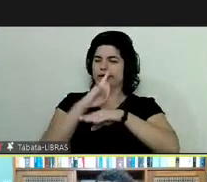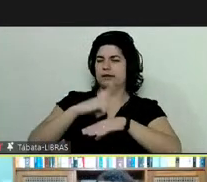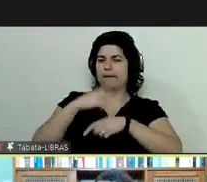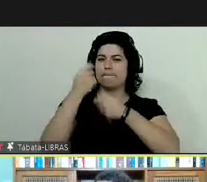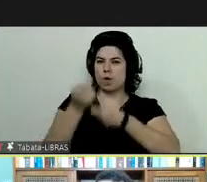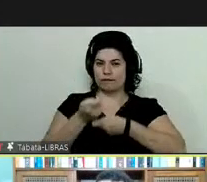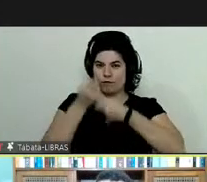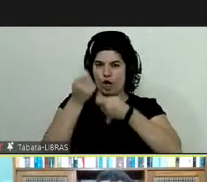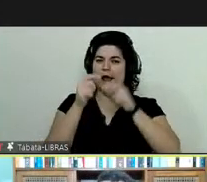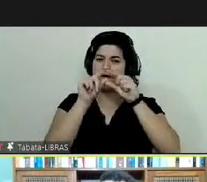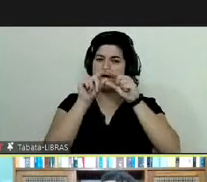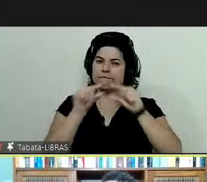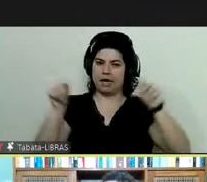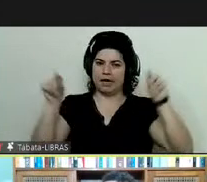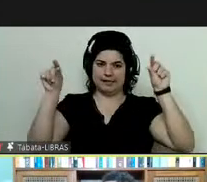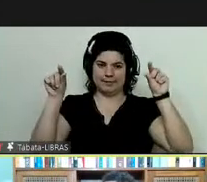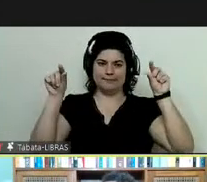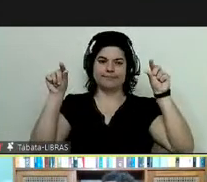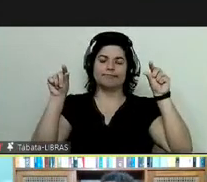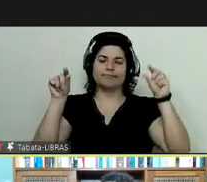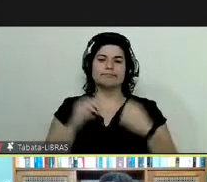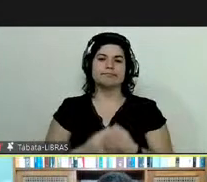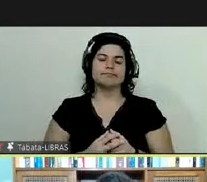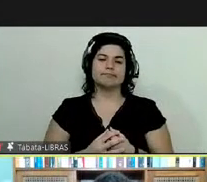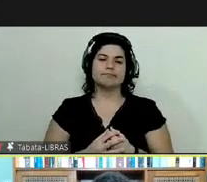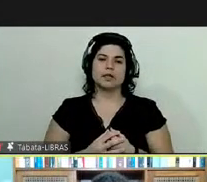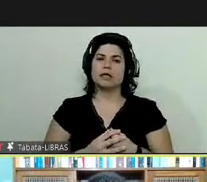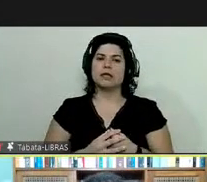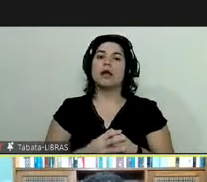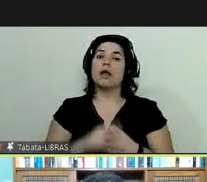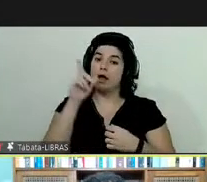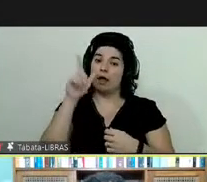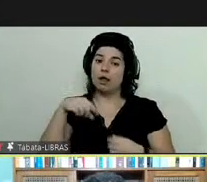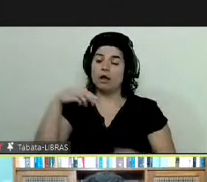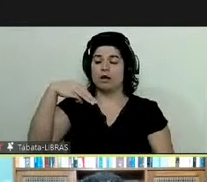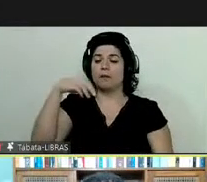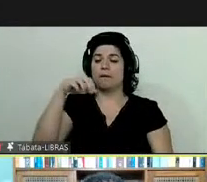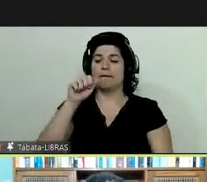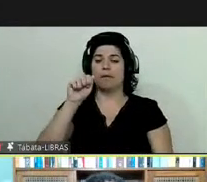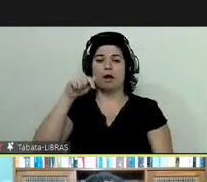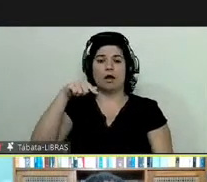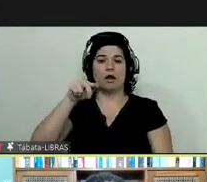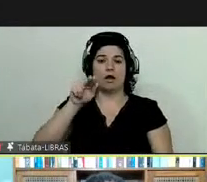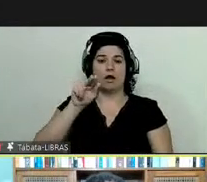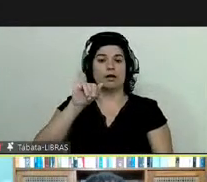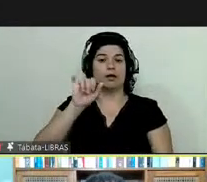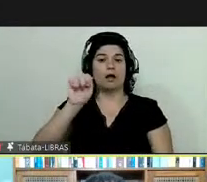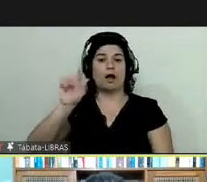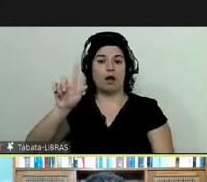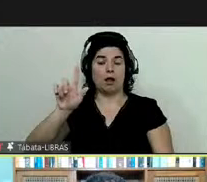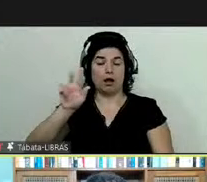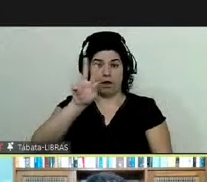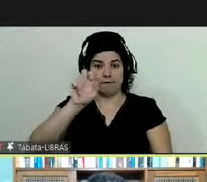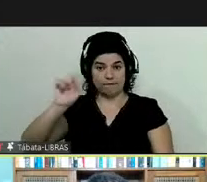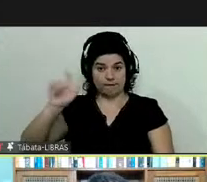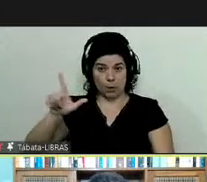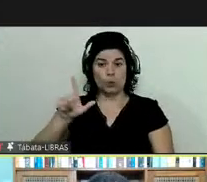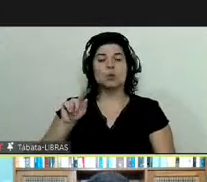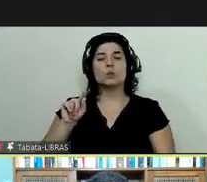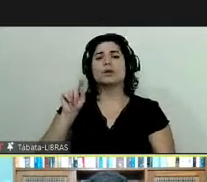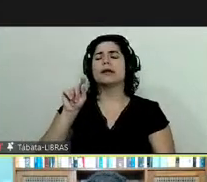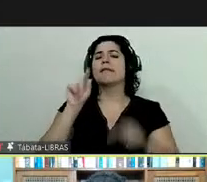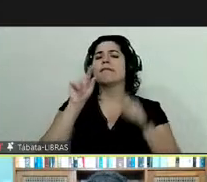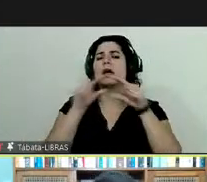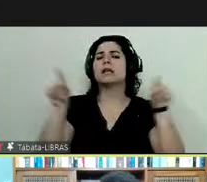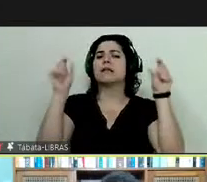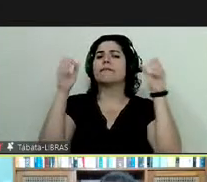vai começar com uma frase aqui que é de ninguém mais ninguém menos o teu grande Maquiavel né Manda as frases de Maquiavel